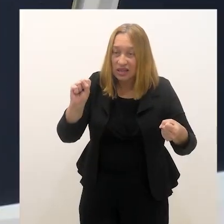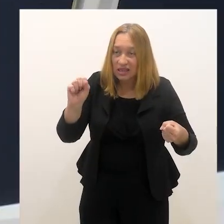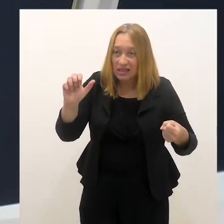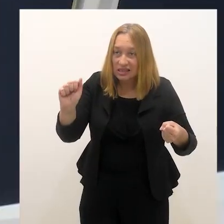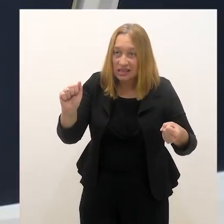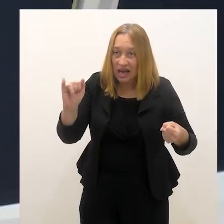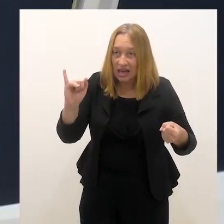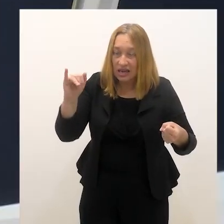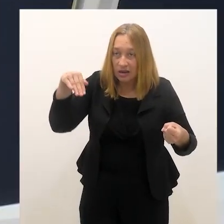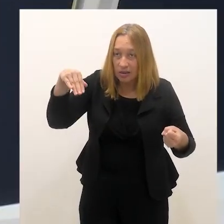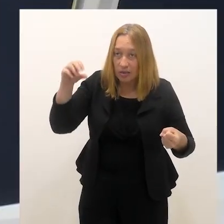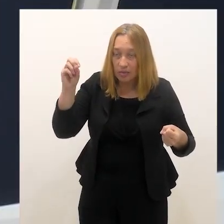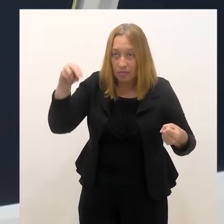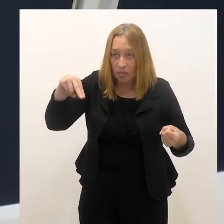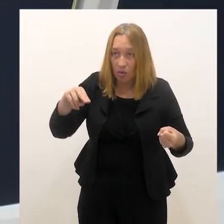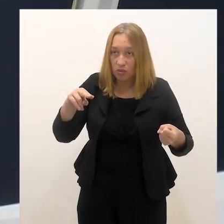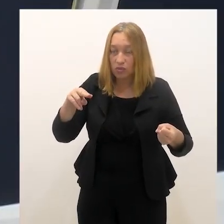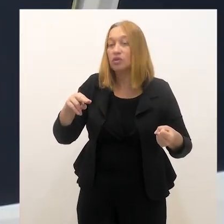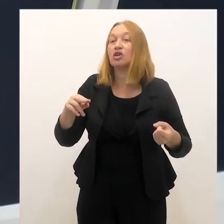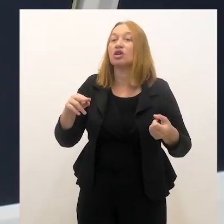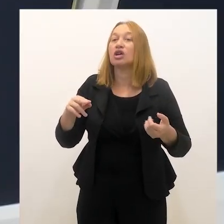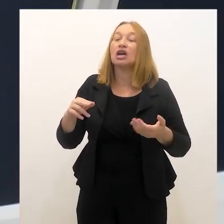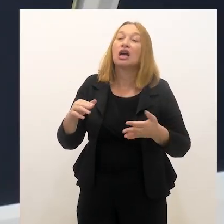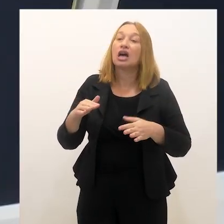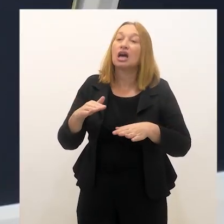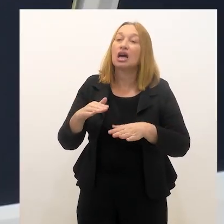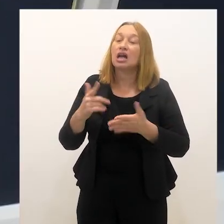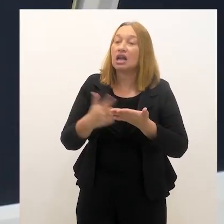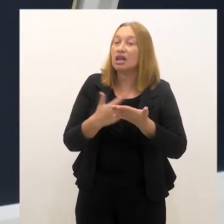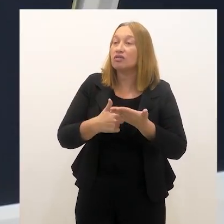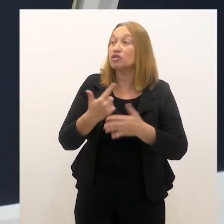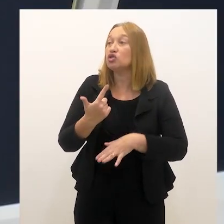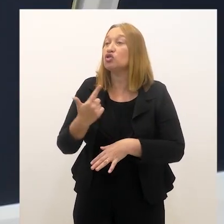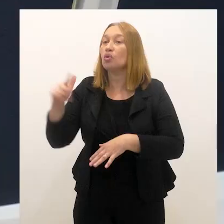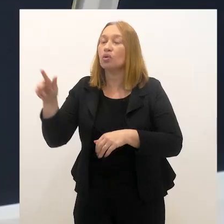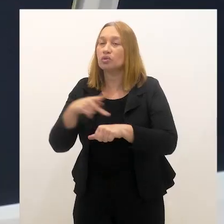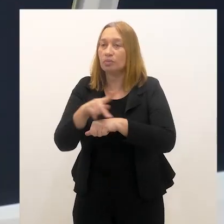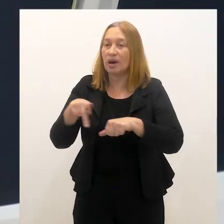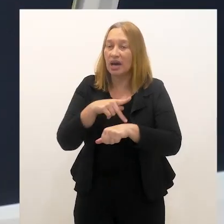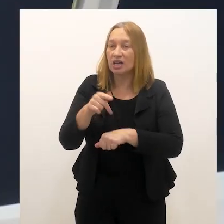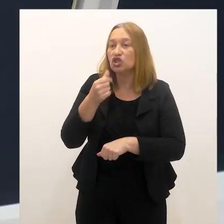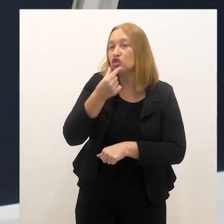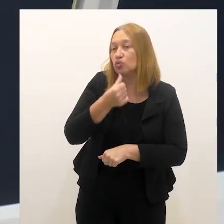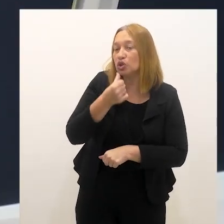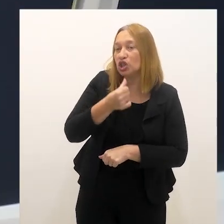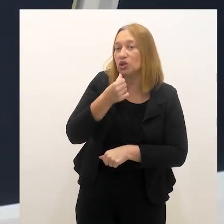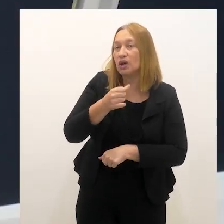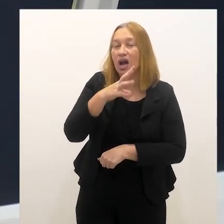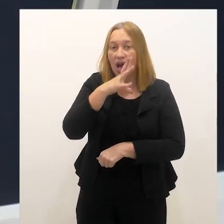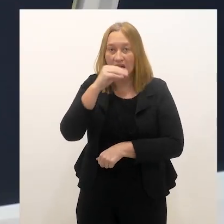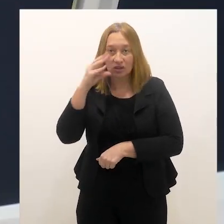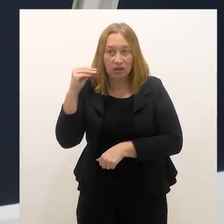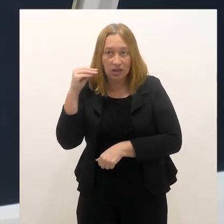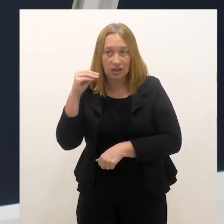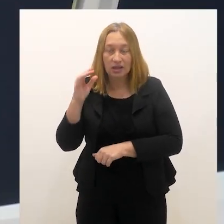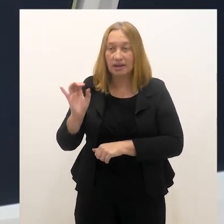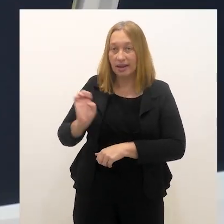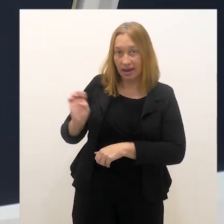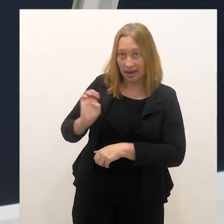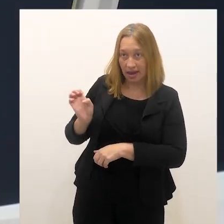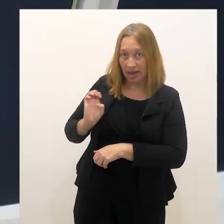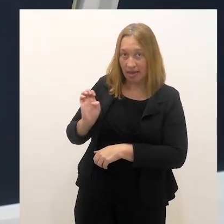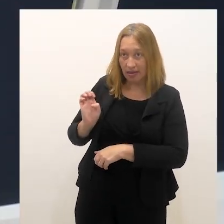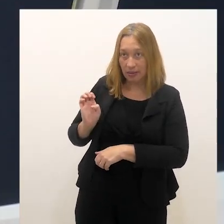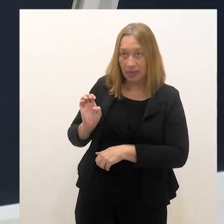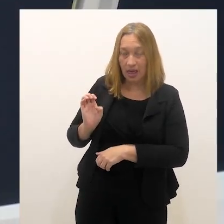livro. Um livro lá de fora, que conta justamente a história de um menino adolescente que é